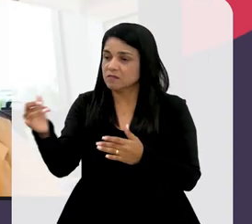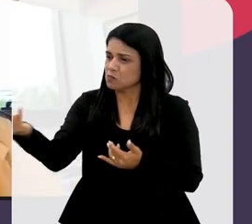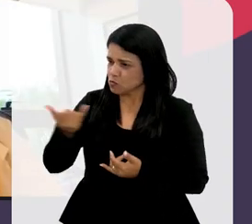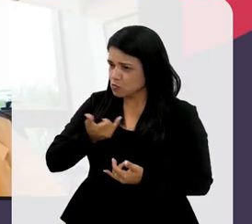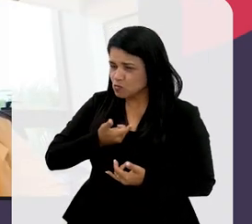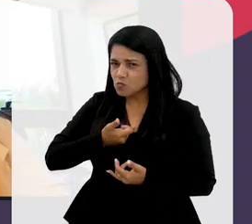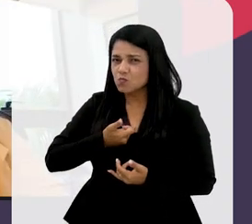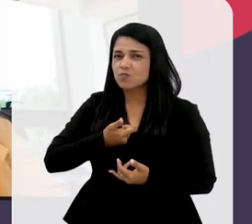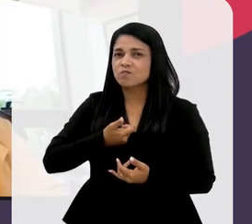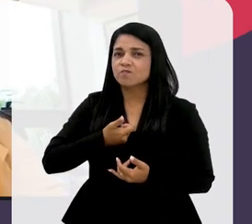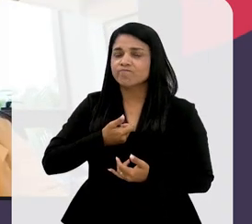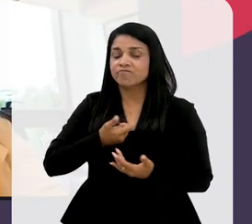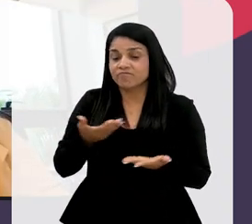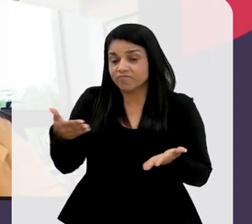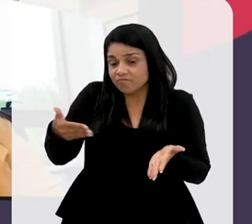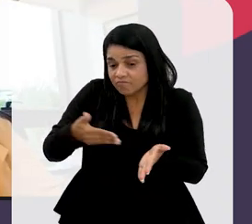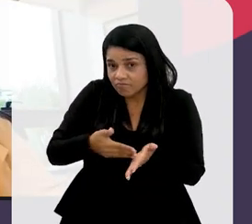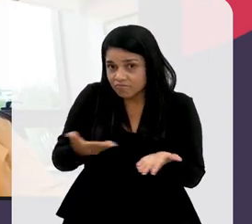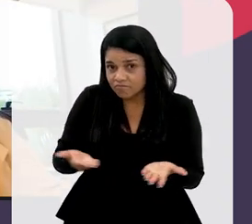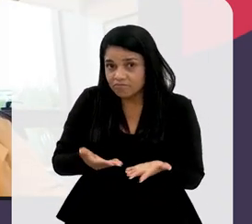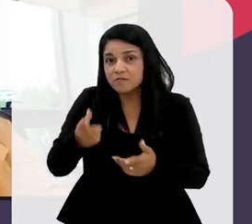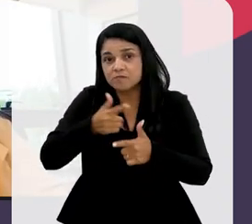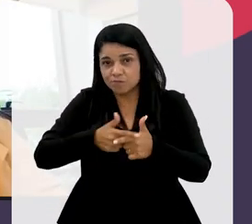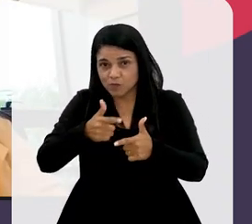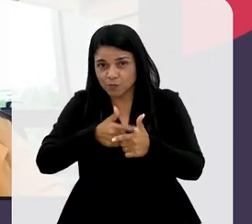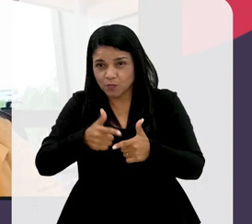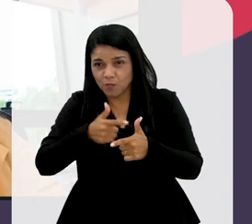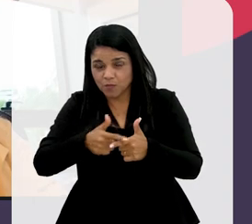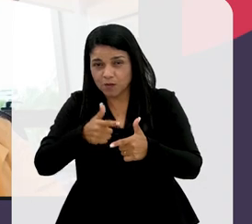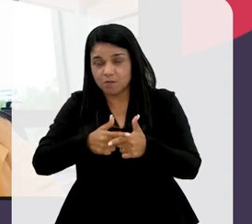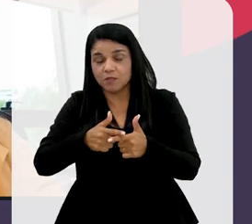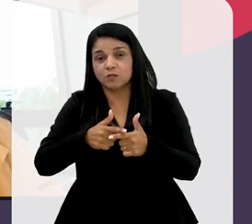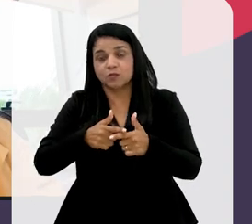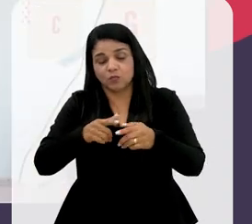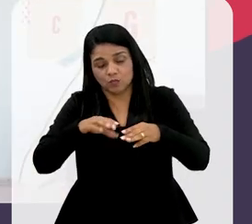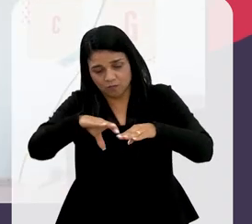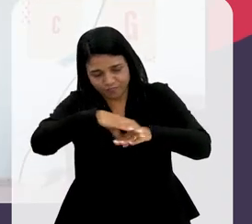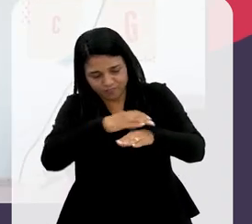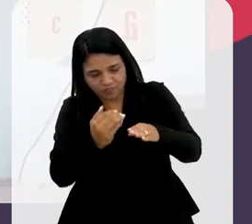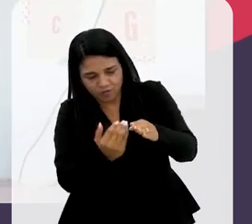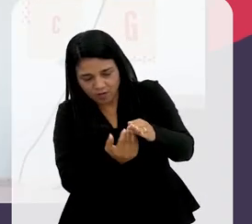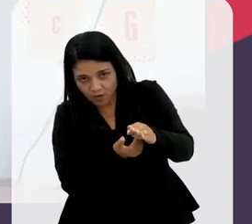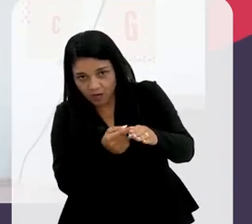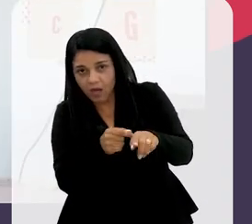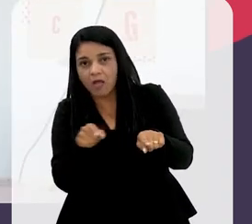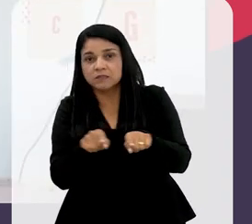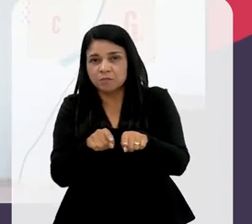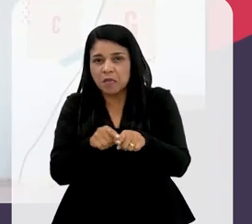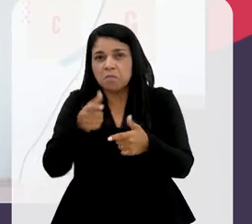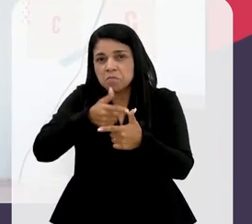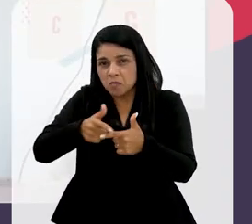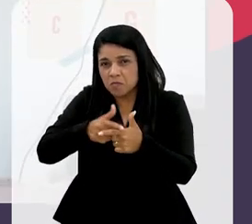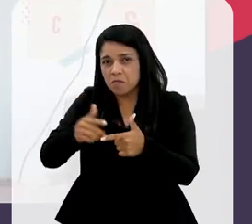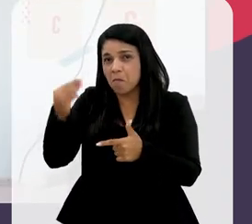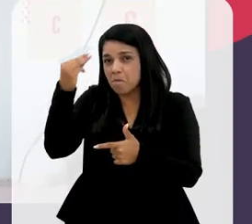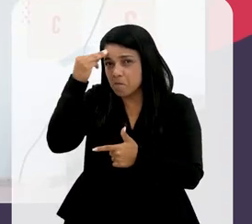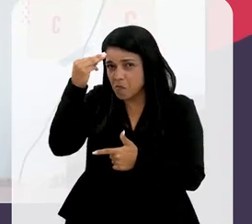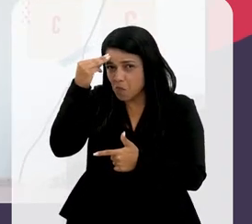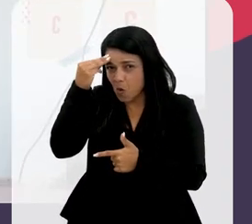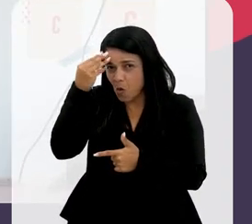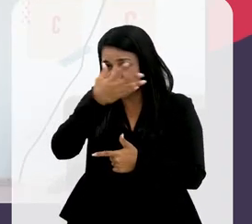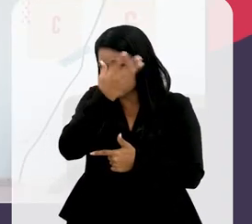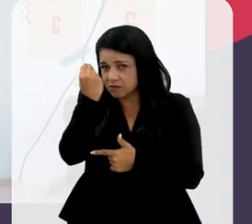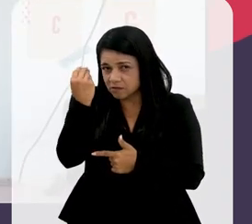você me contou que até hoje você ainda tem alguns problemas, tirando esse problema do calcanhar, você também tem alguns problemas de